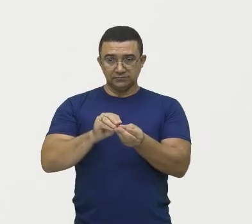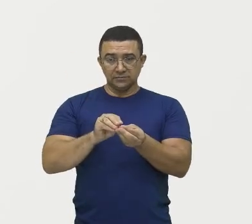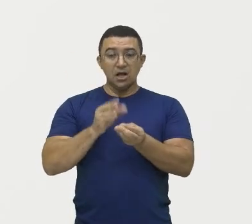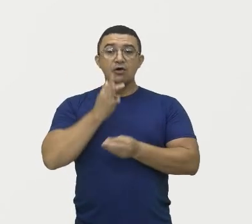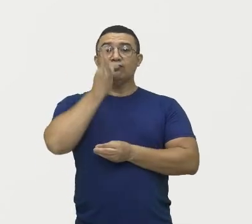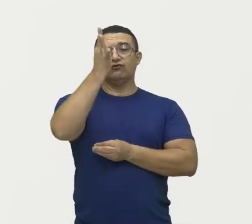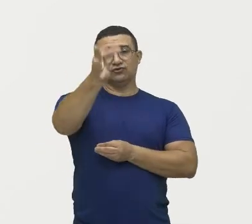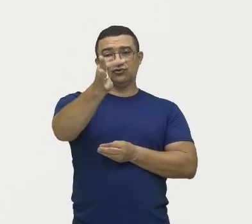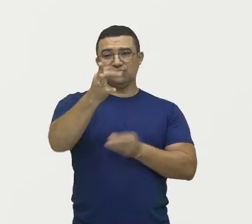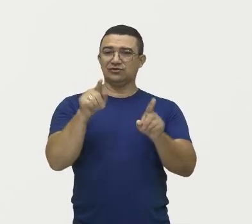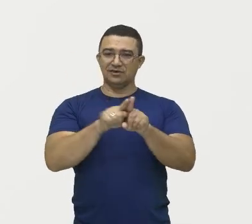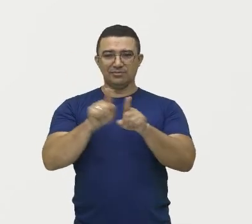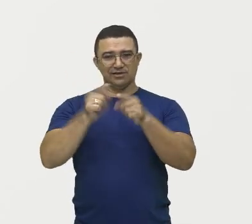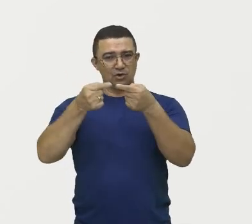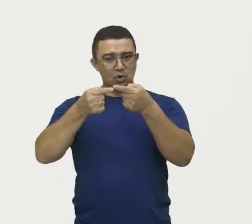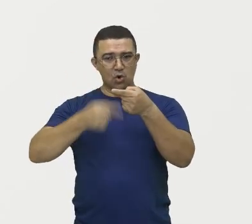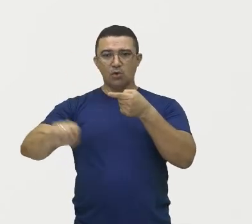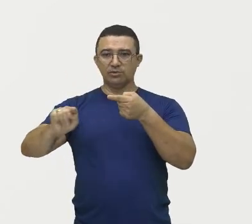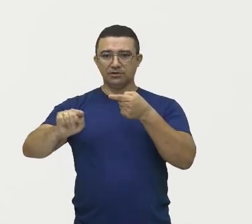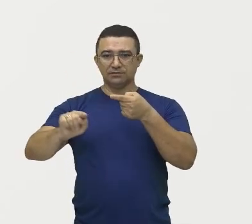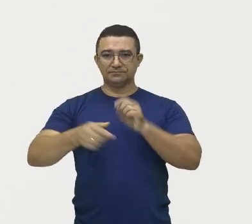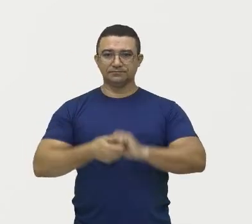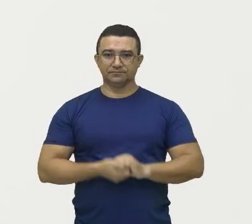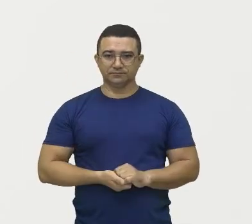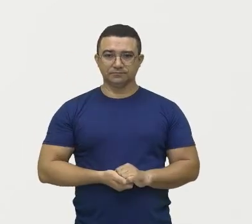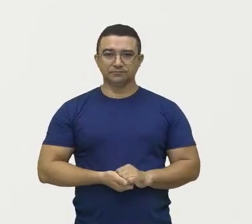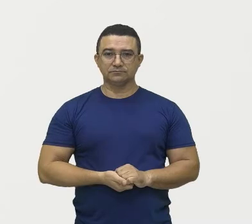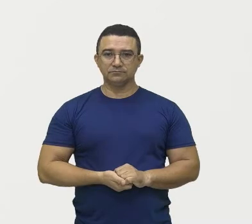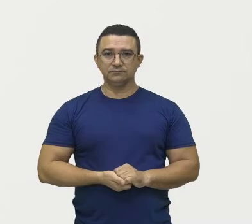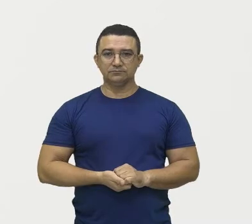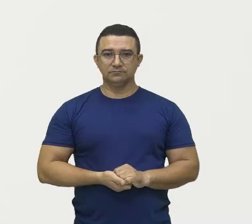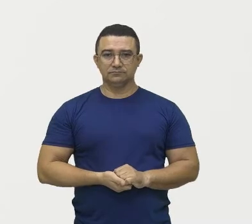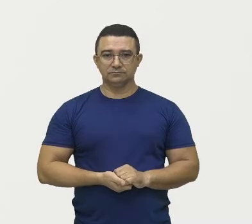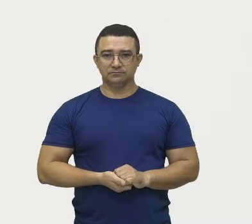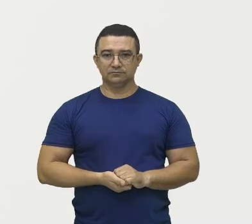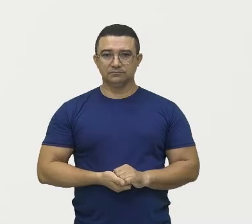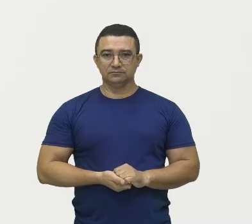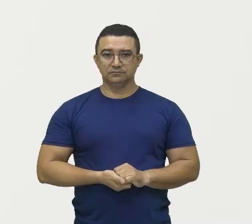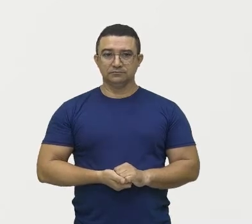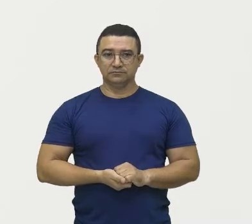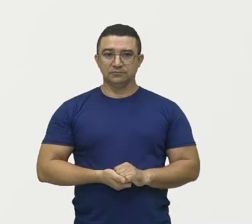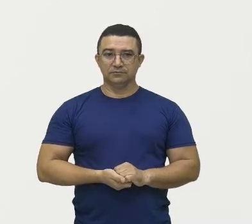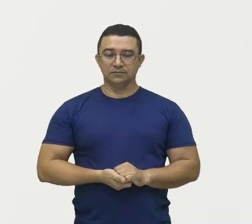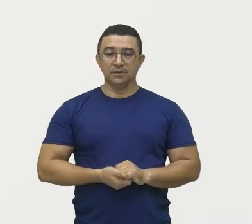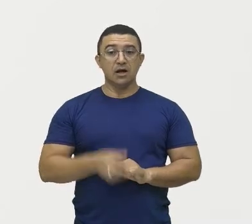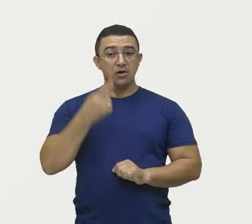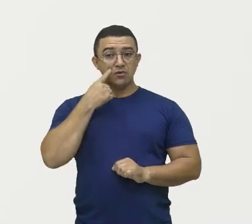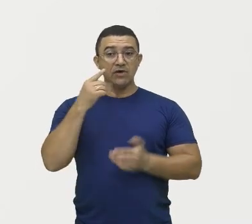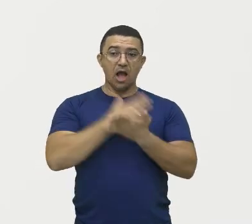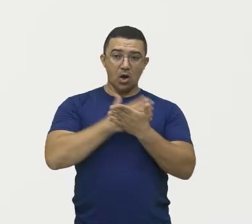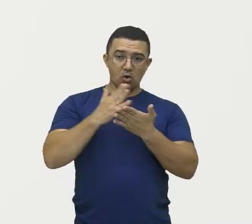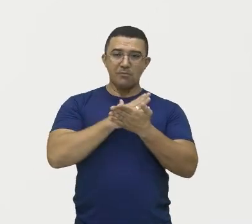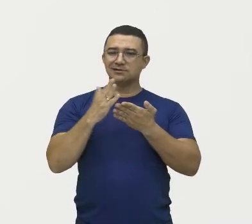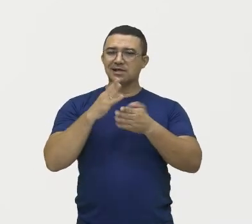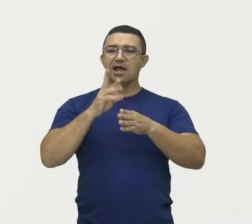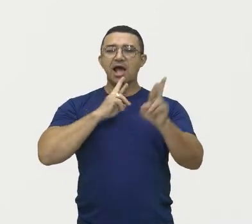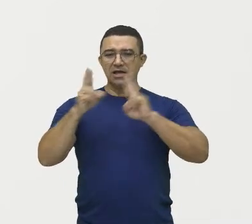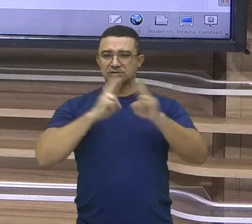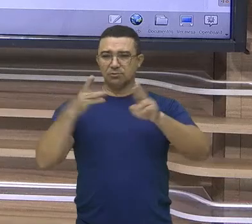futuro também, que é de will mais not. Então, também está descartado. Vamos ver algumas respostas aí dos nossos alunos